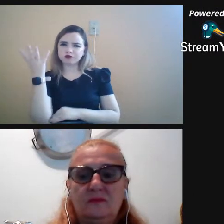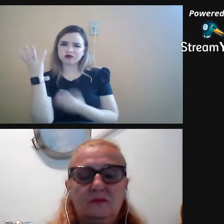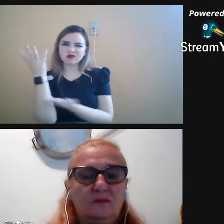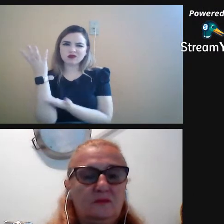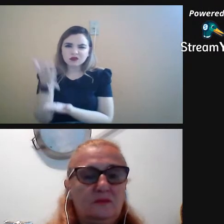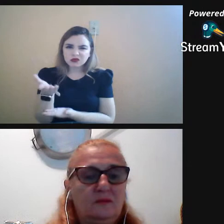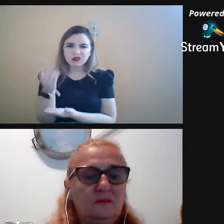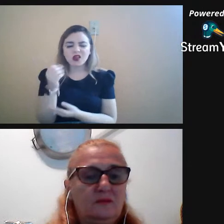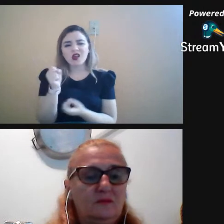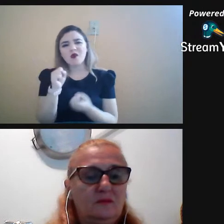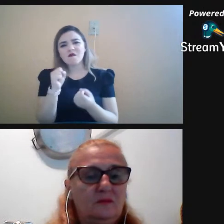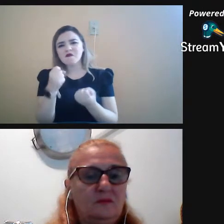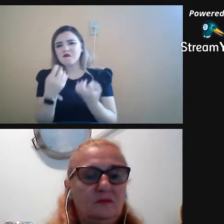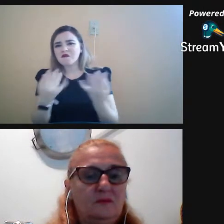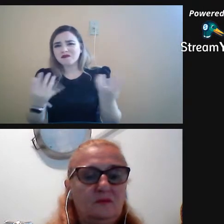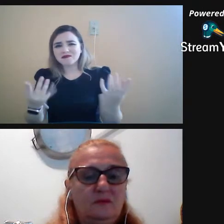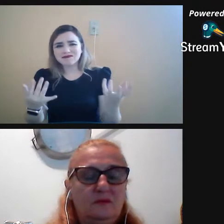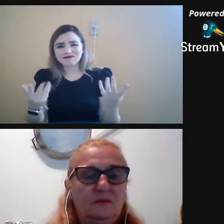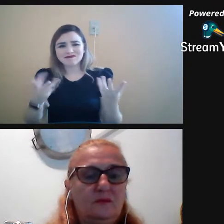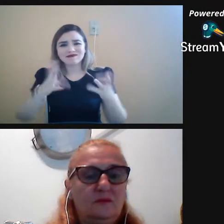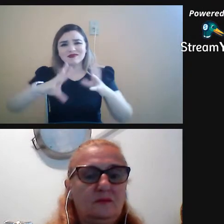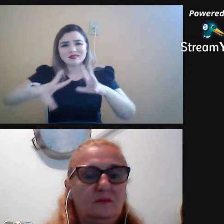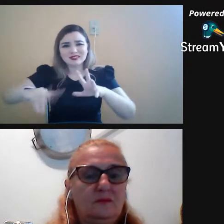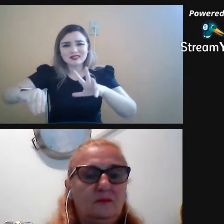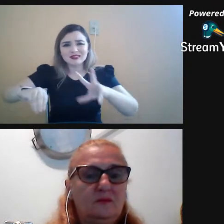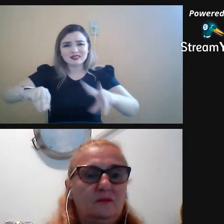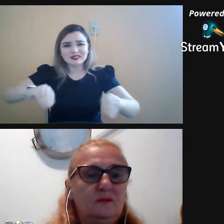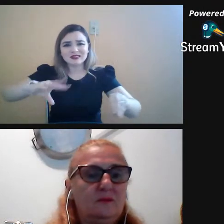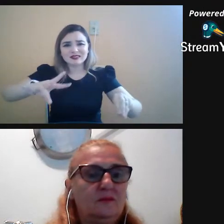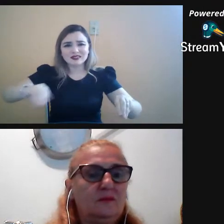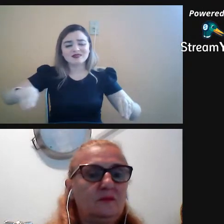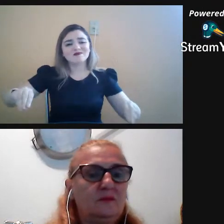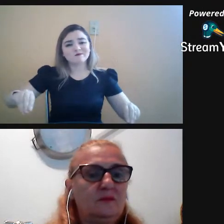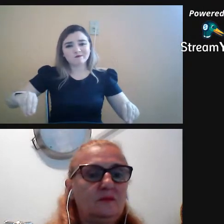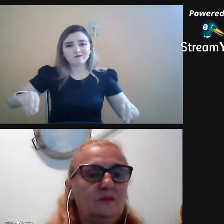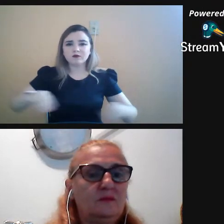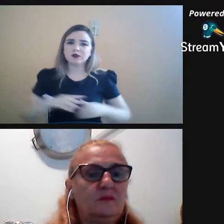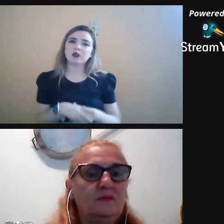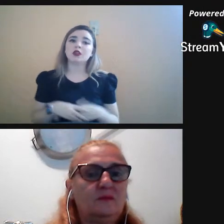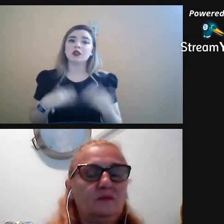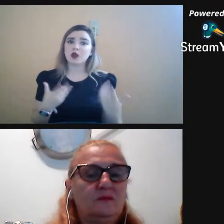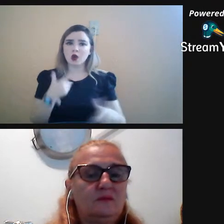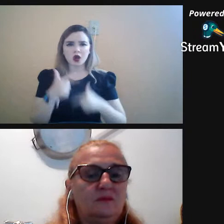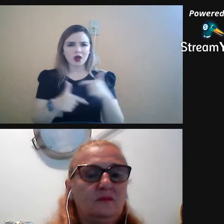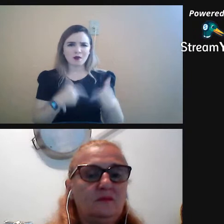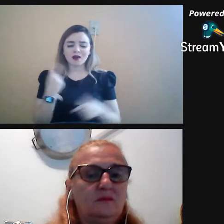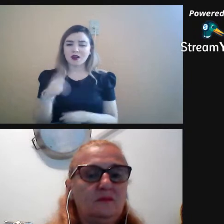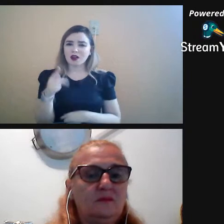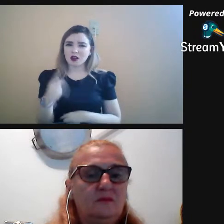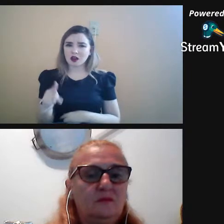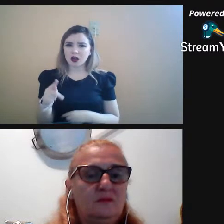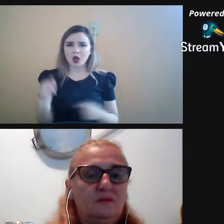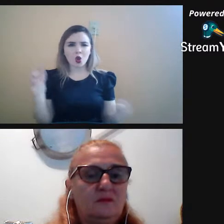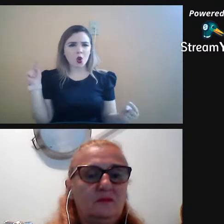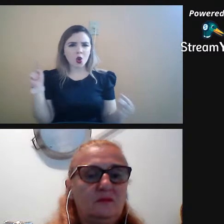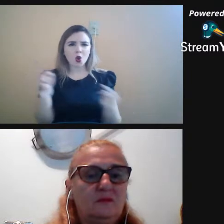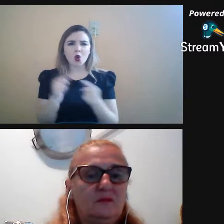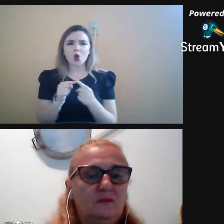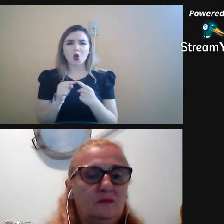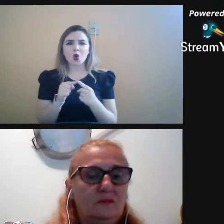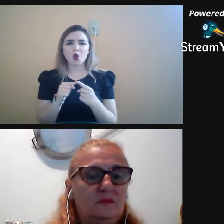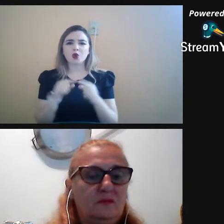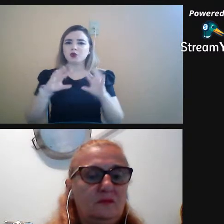dos mangues, né? E o trabalho dele é totalmente atrelado aos elementos